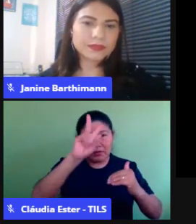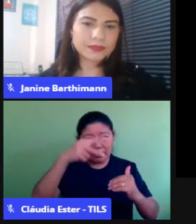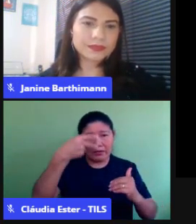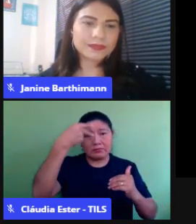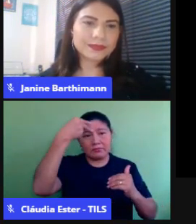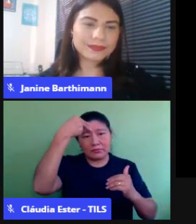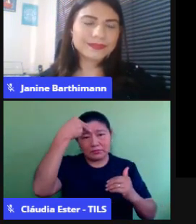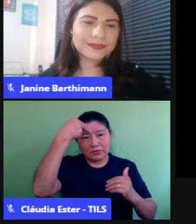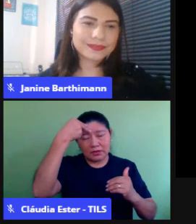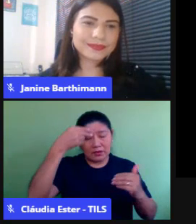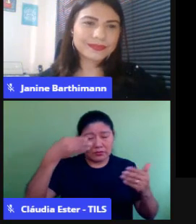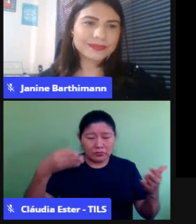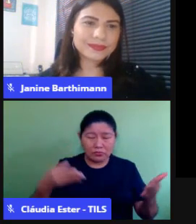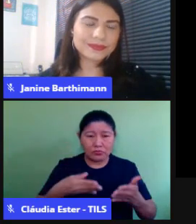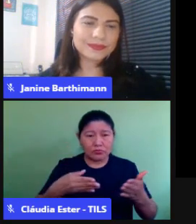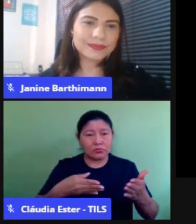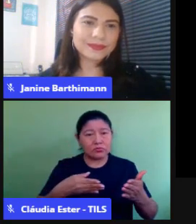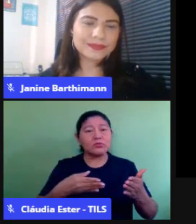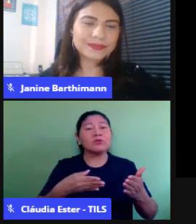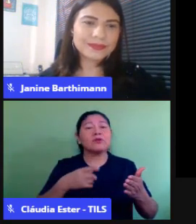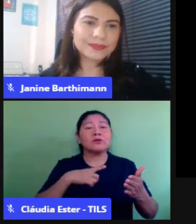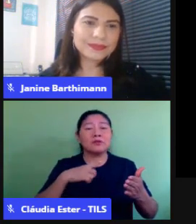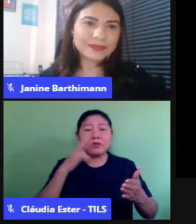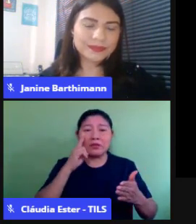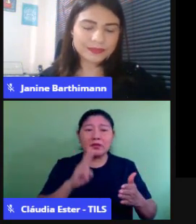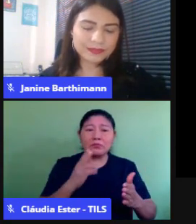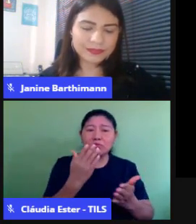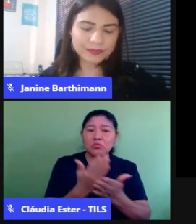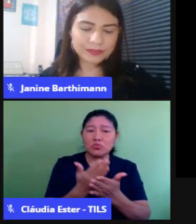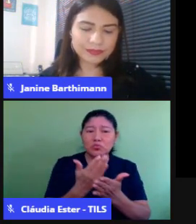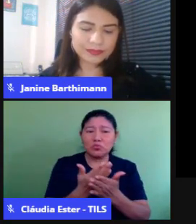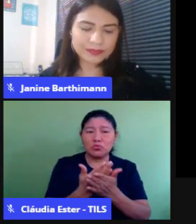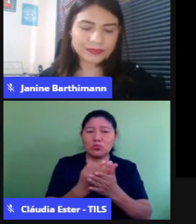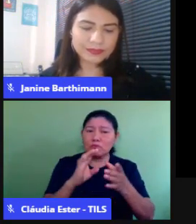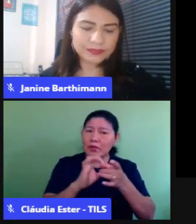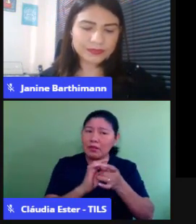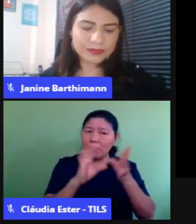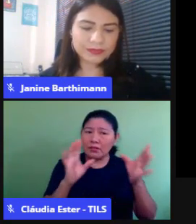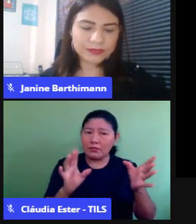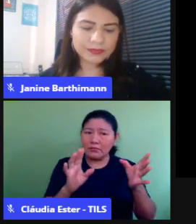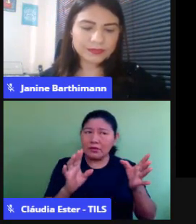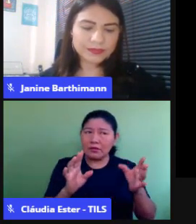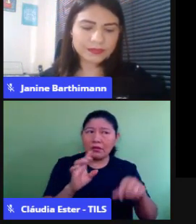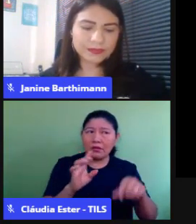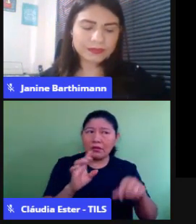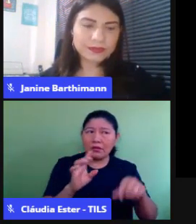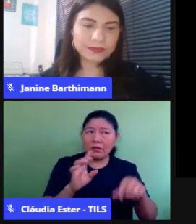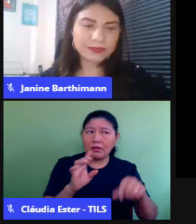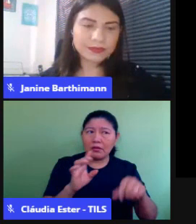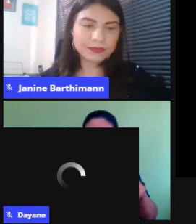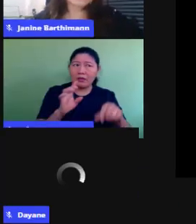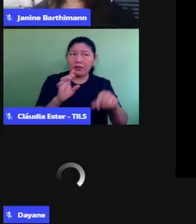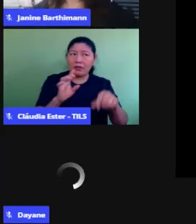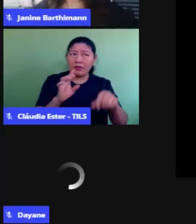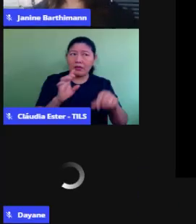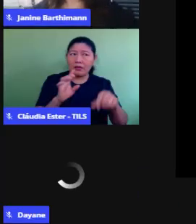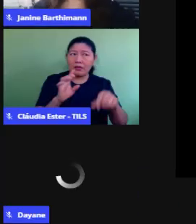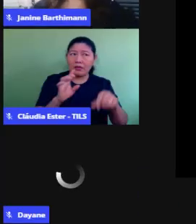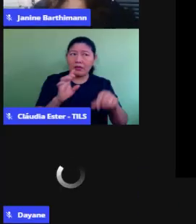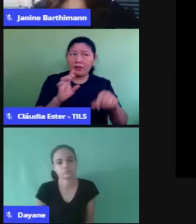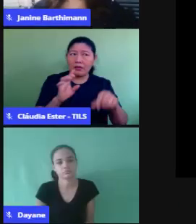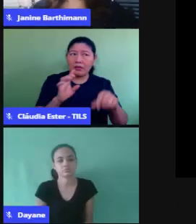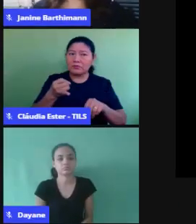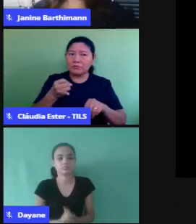neoliberal, esse momento de crise é entendido como um momento de um certo oportunismo dessas grandes